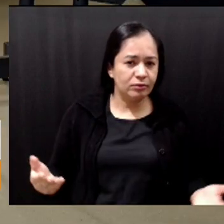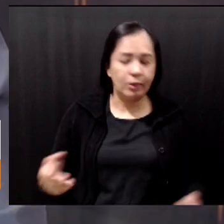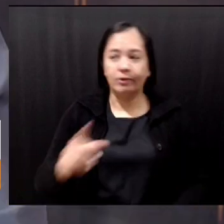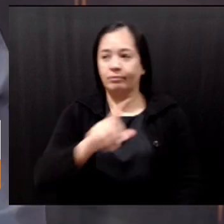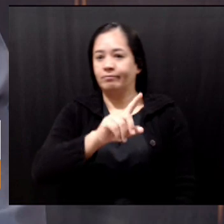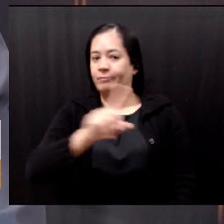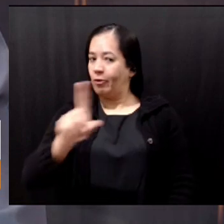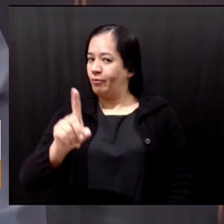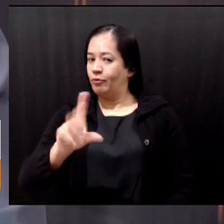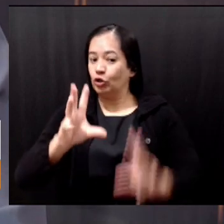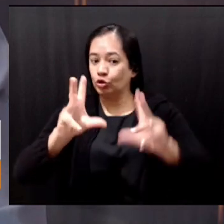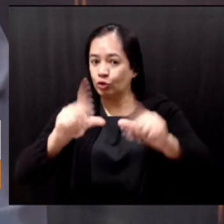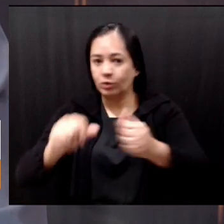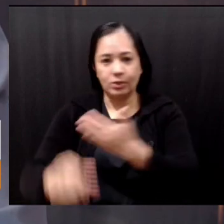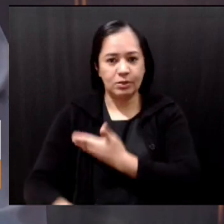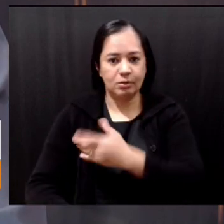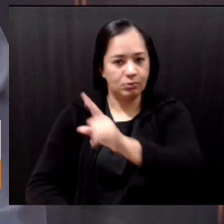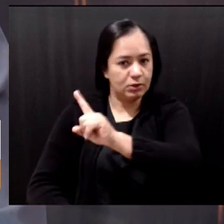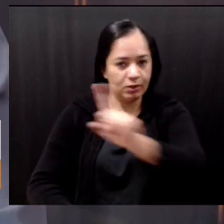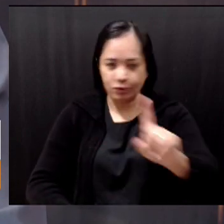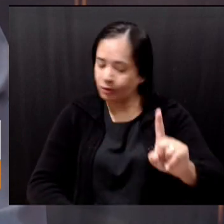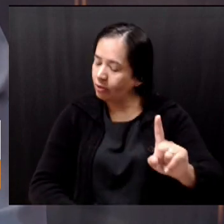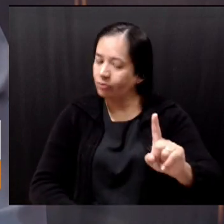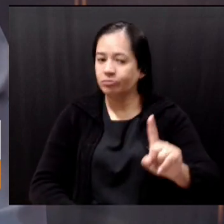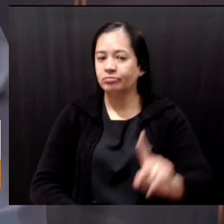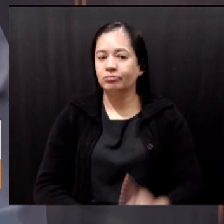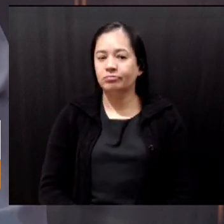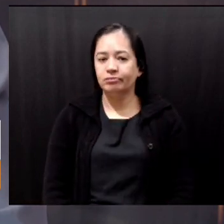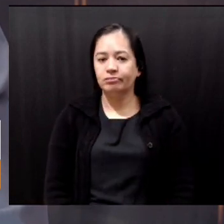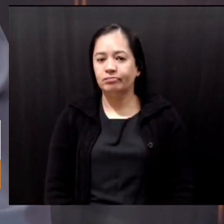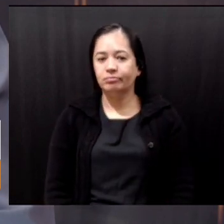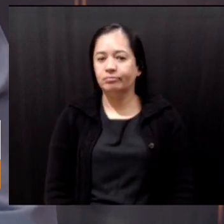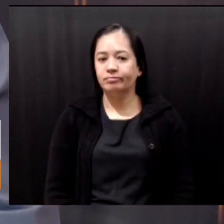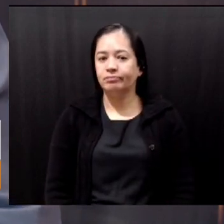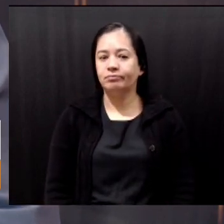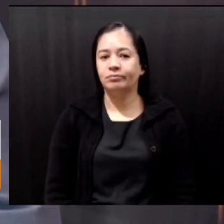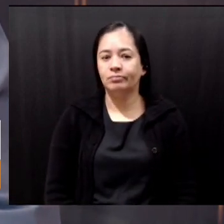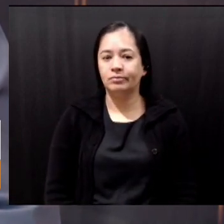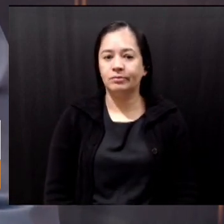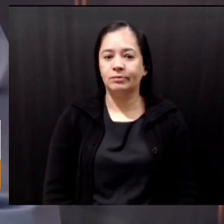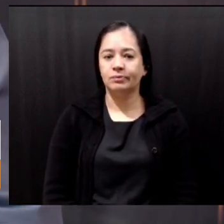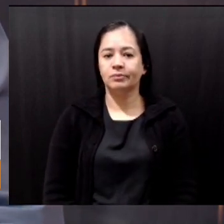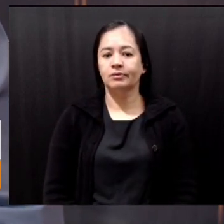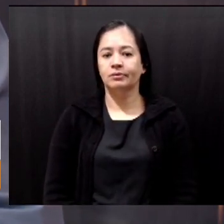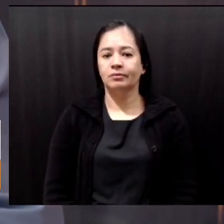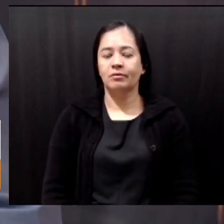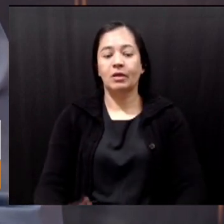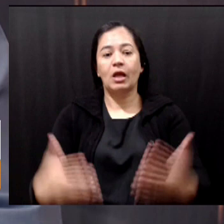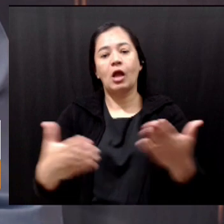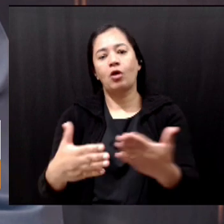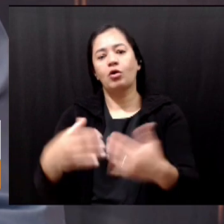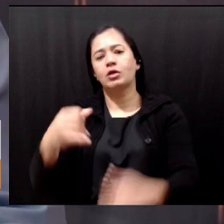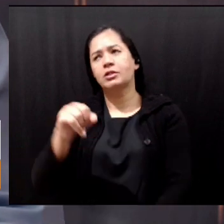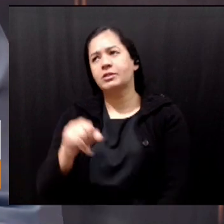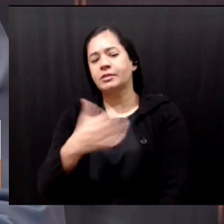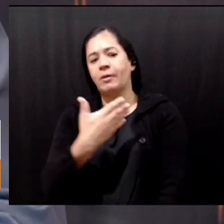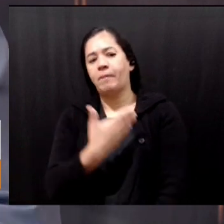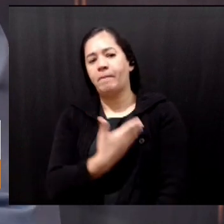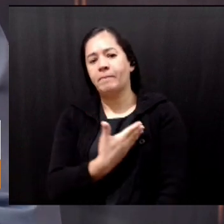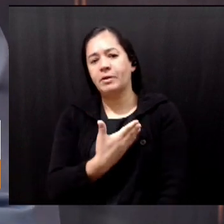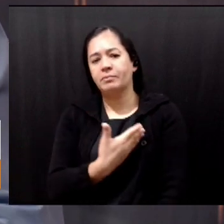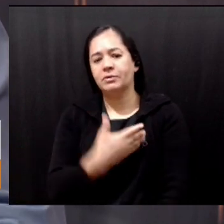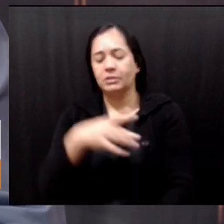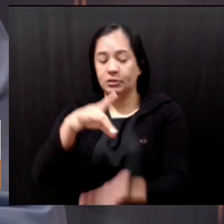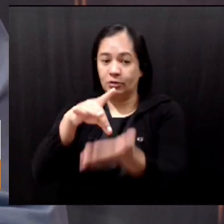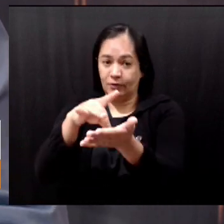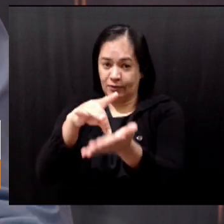todas as amizades não. Eh Agora, se for uma amizade de fato verdadeira, que faz